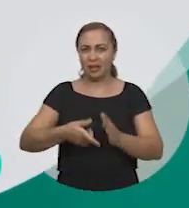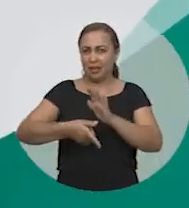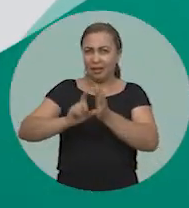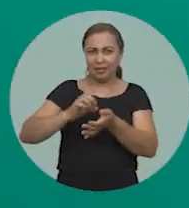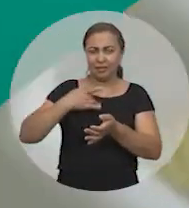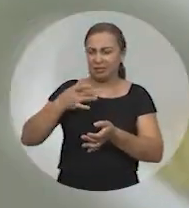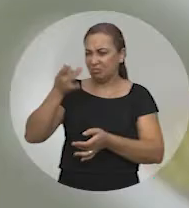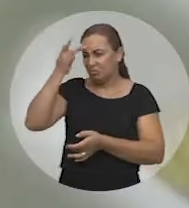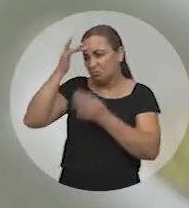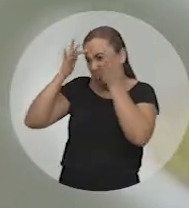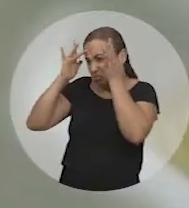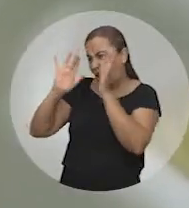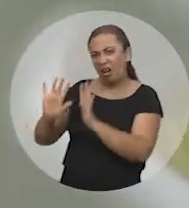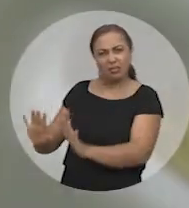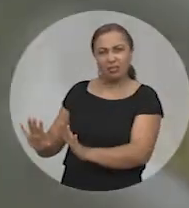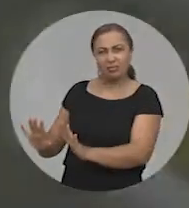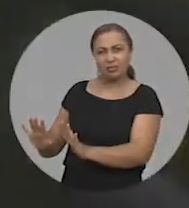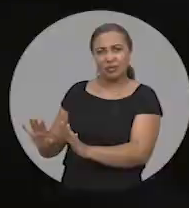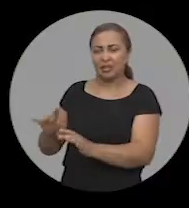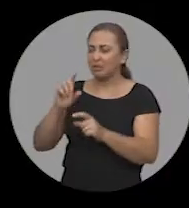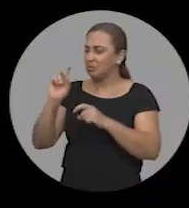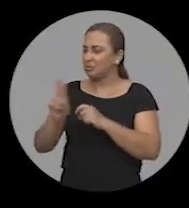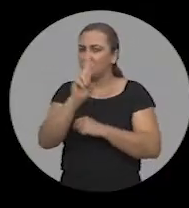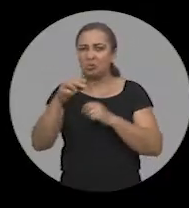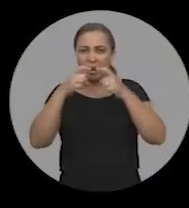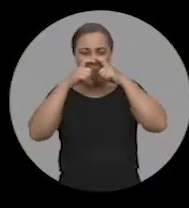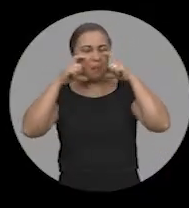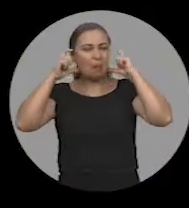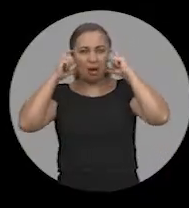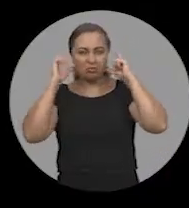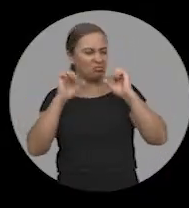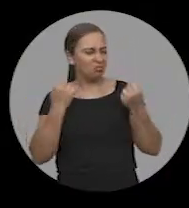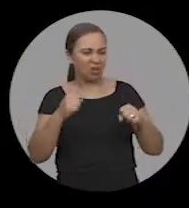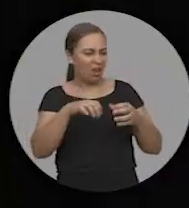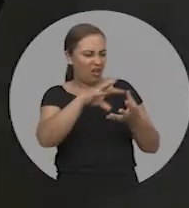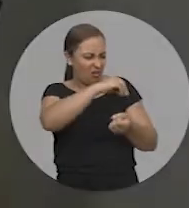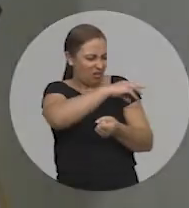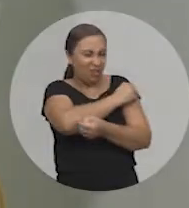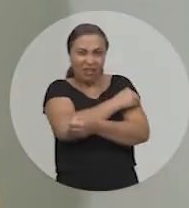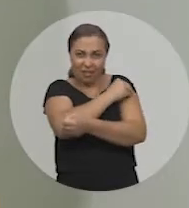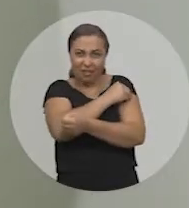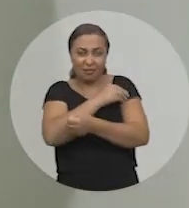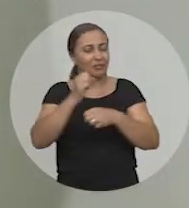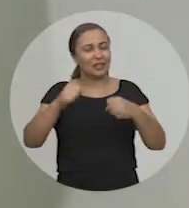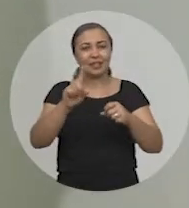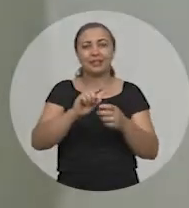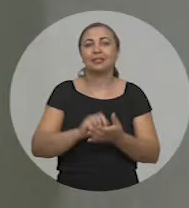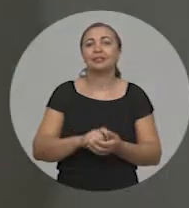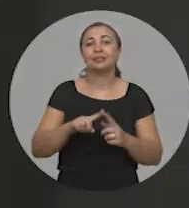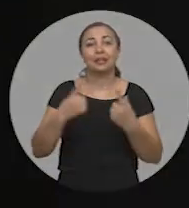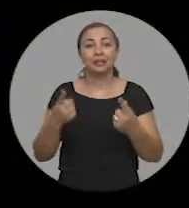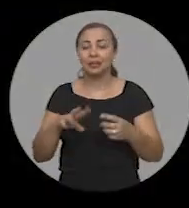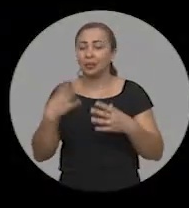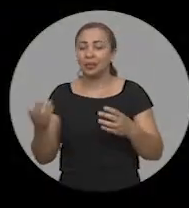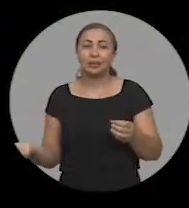tá ligado no céu muito não é namoro diz a máscara e não ligar muito usar o pincel